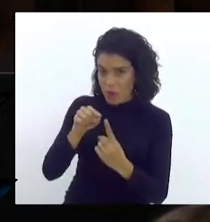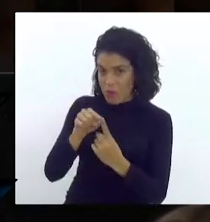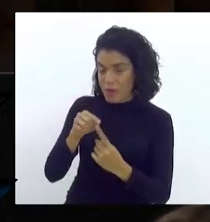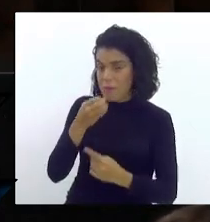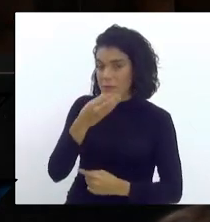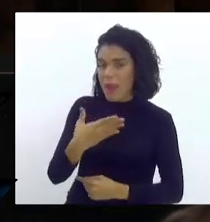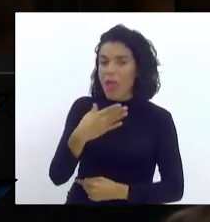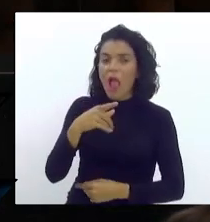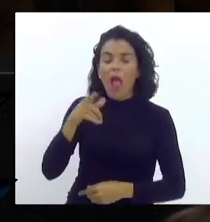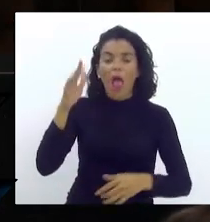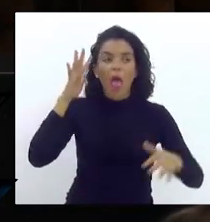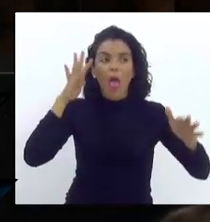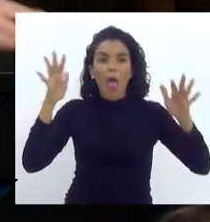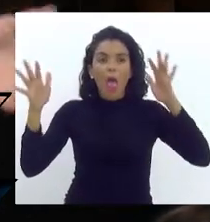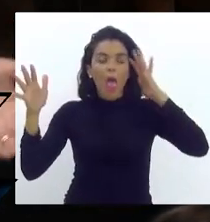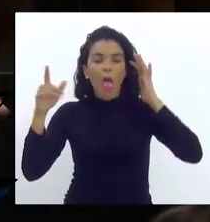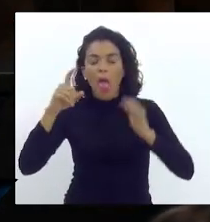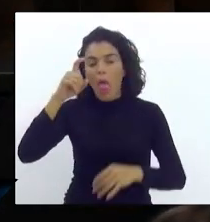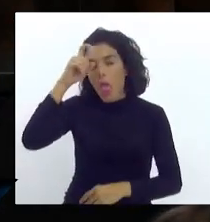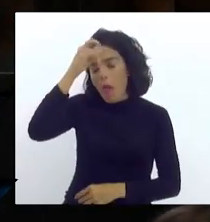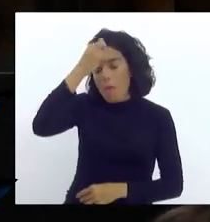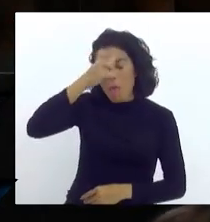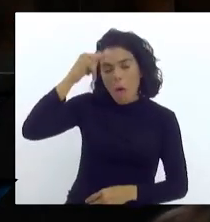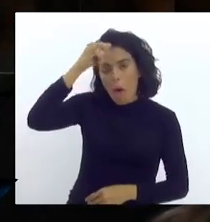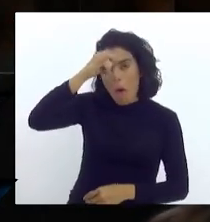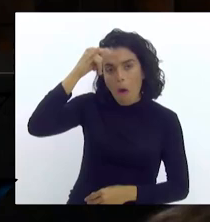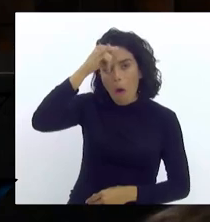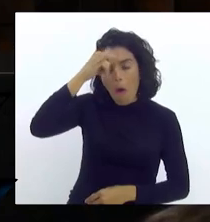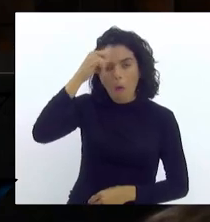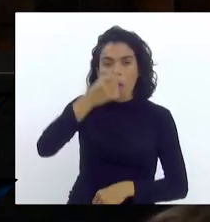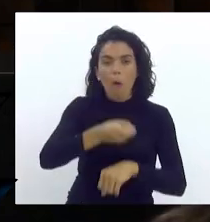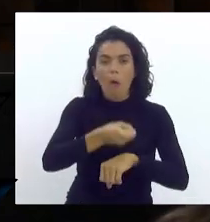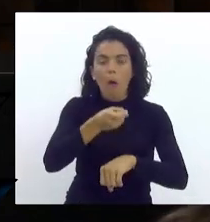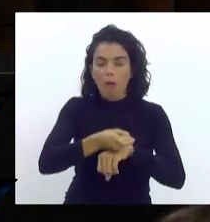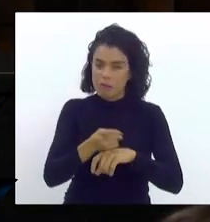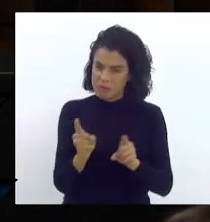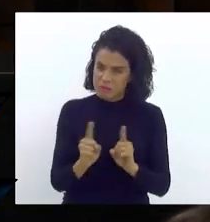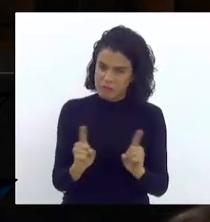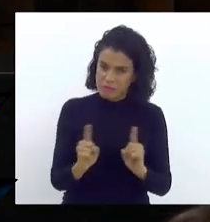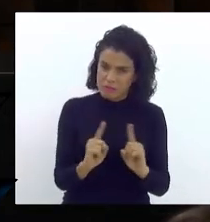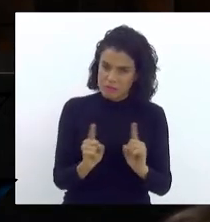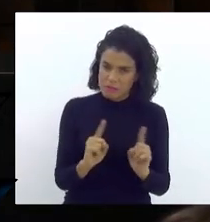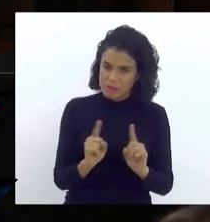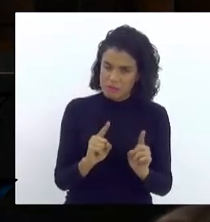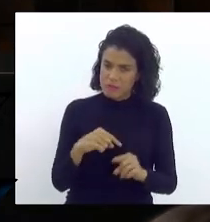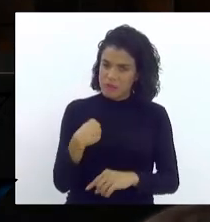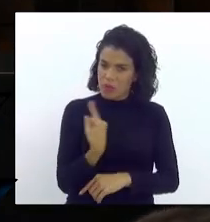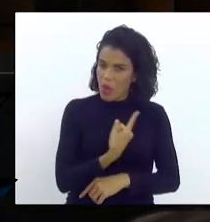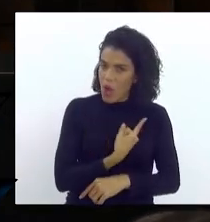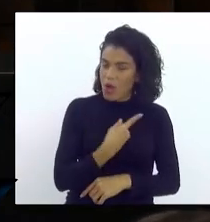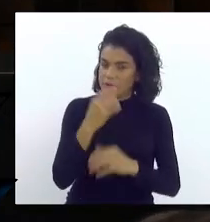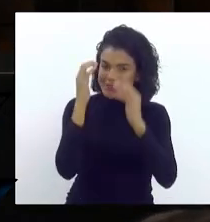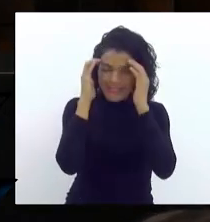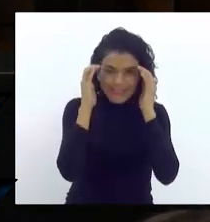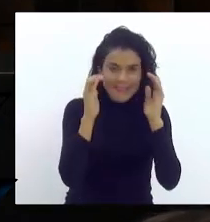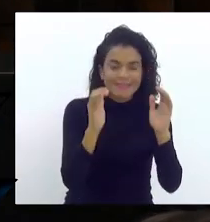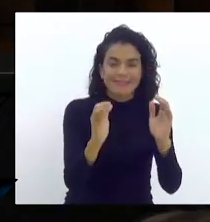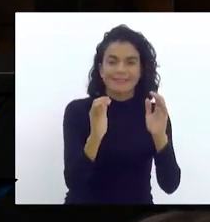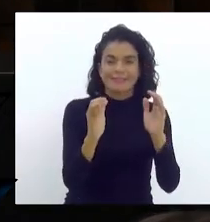alienado. É um bobão, é um cara que não, bitolado, nada disso. Nós